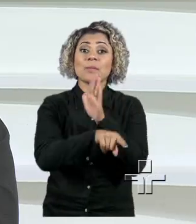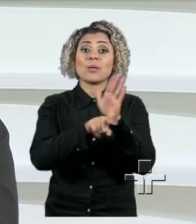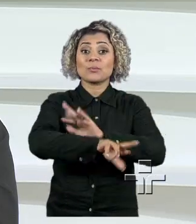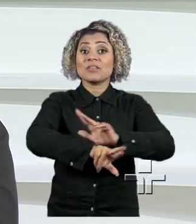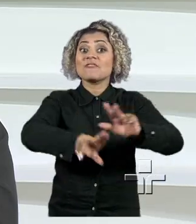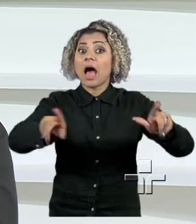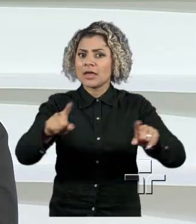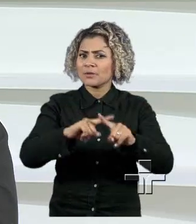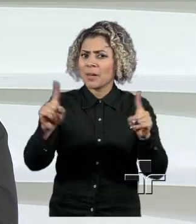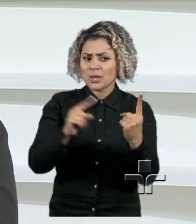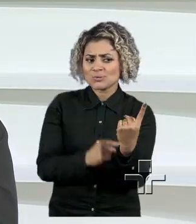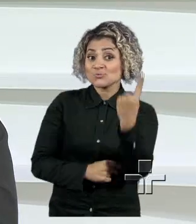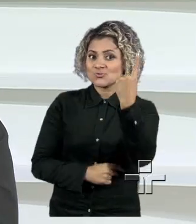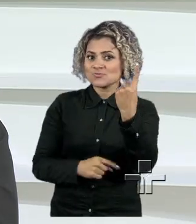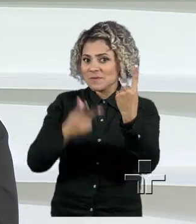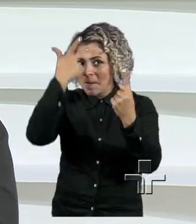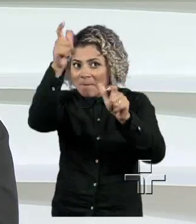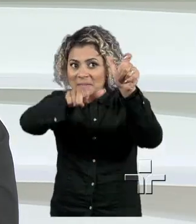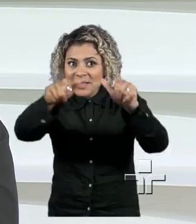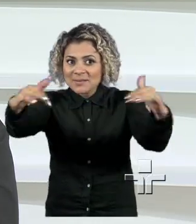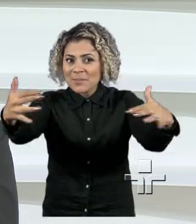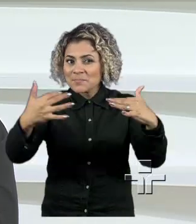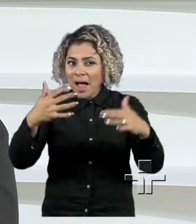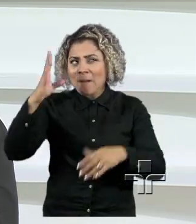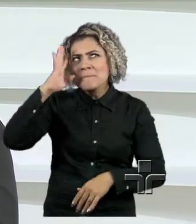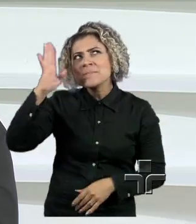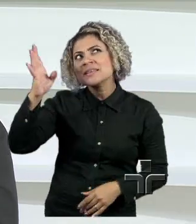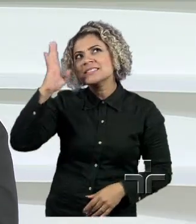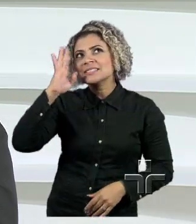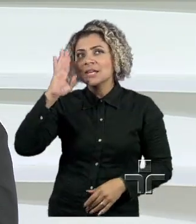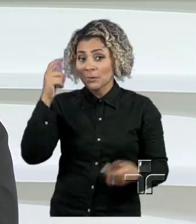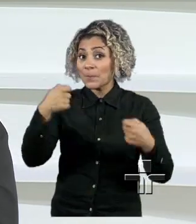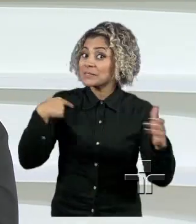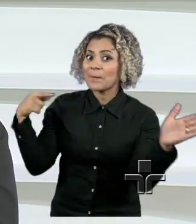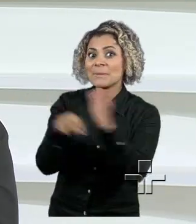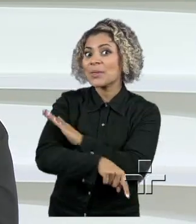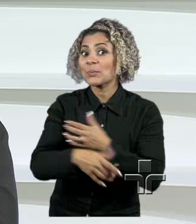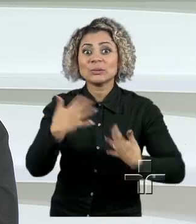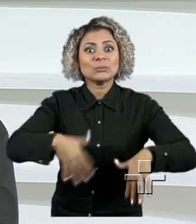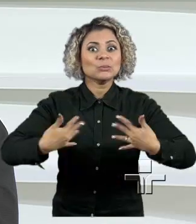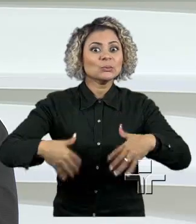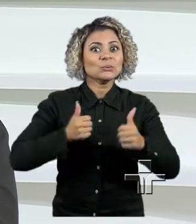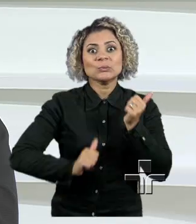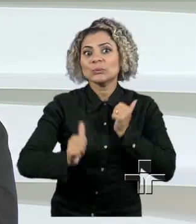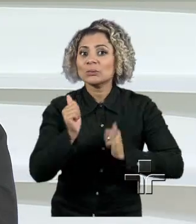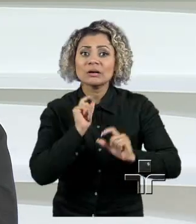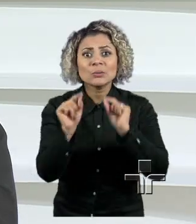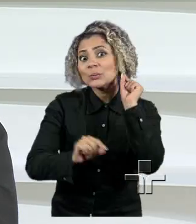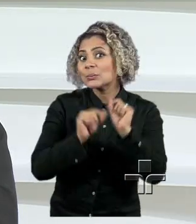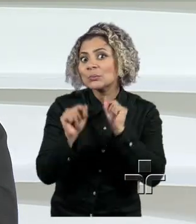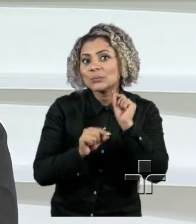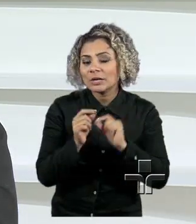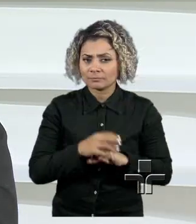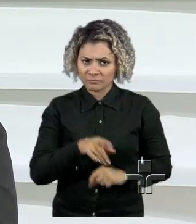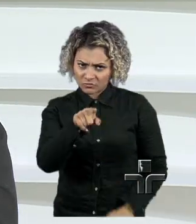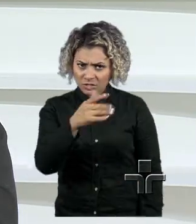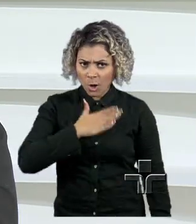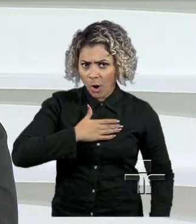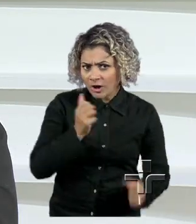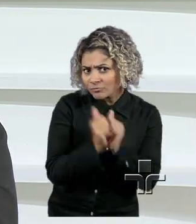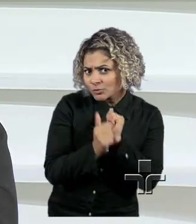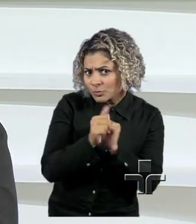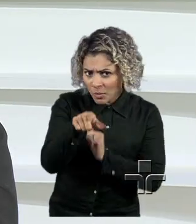fazer uma que eu sei que o telespectador está pensando, alguém tem que perguntar para ele. Ai. Você gosta de